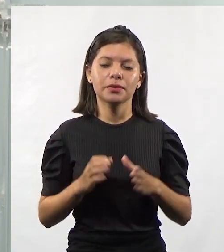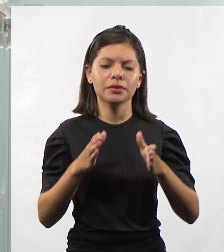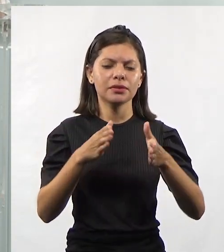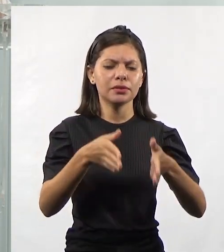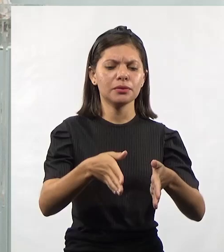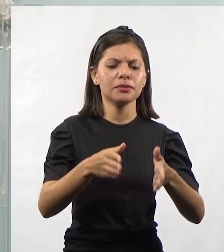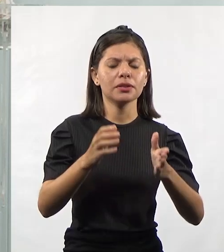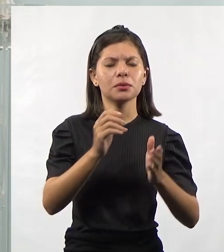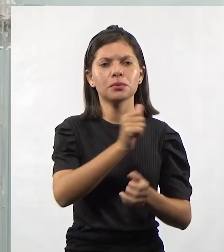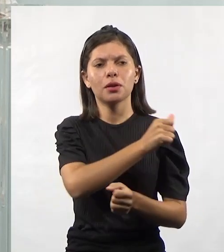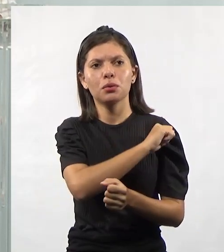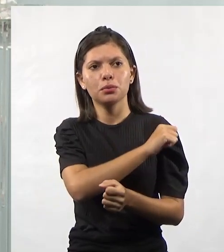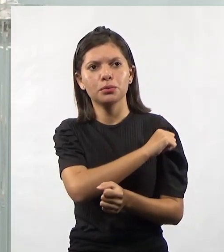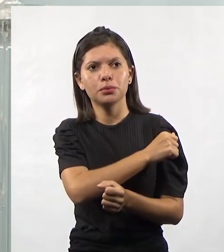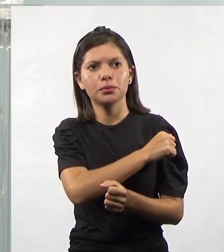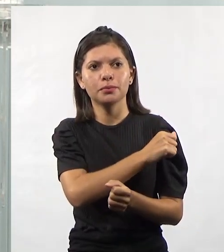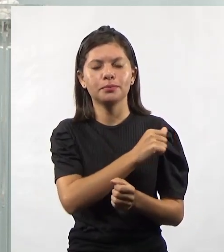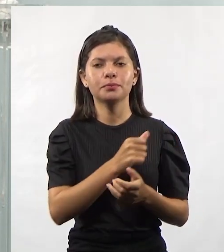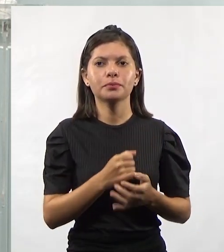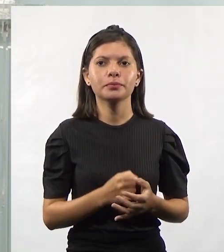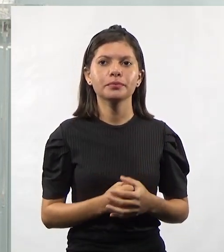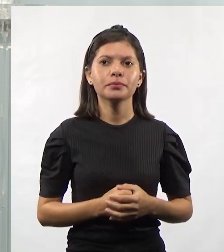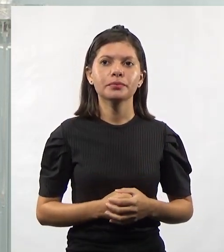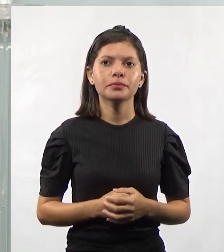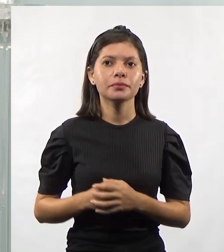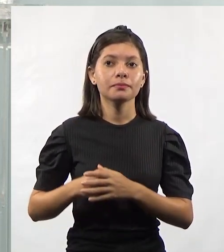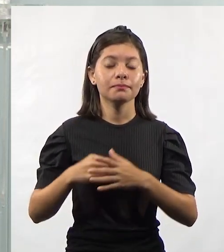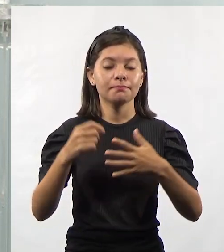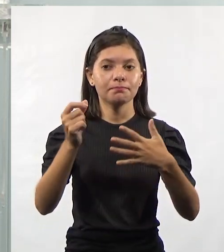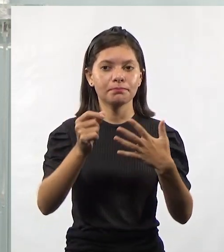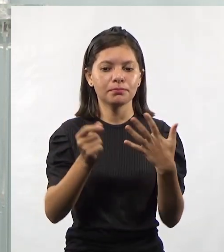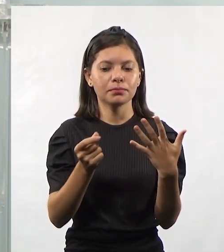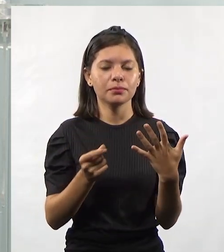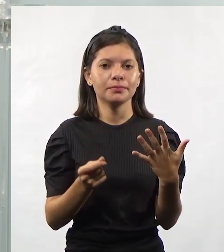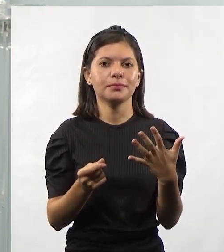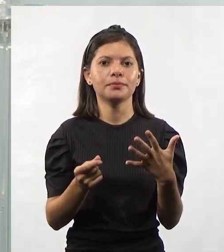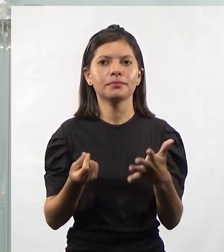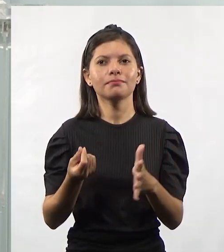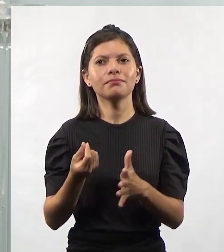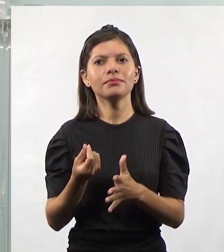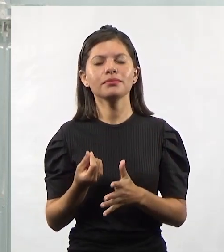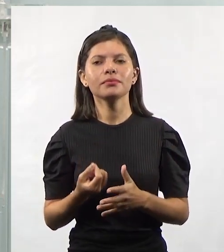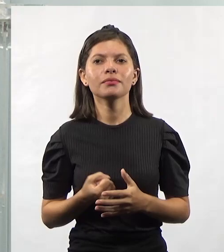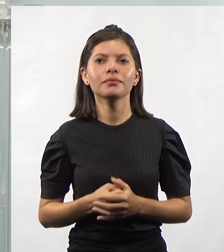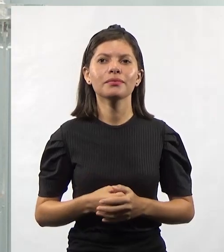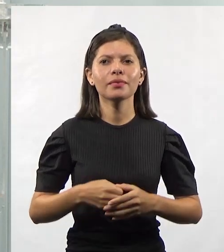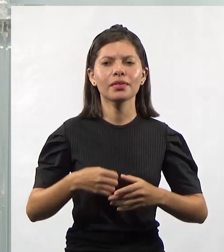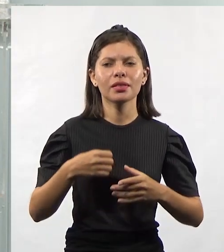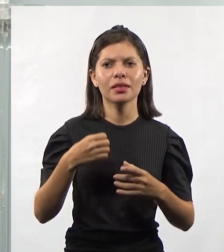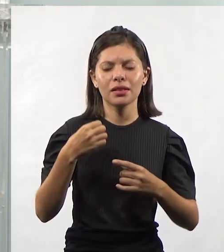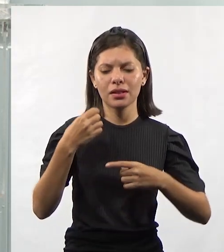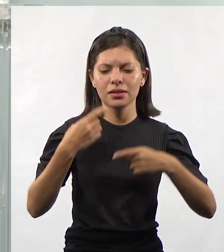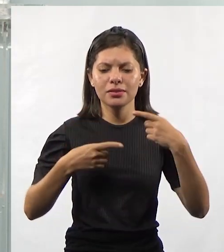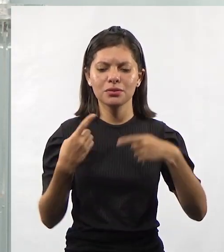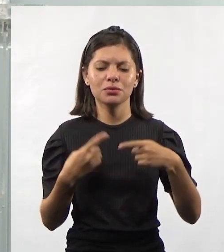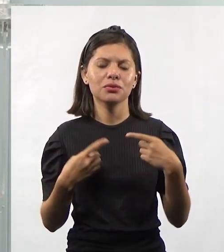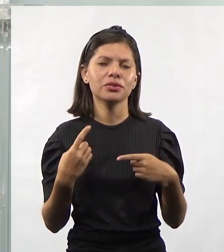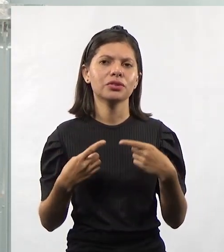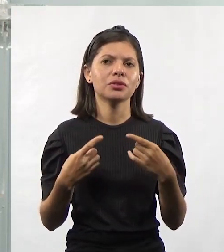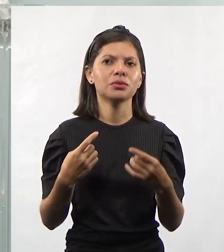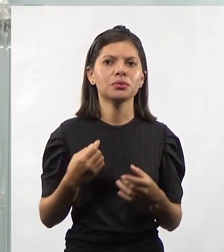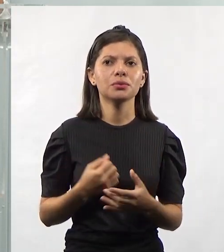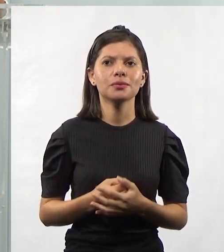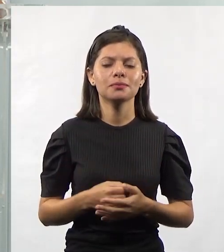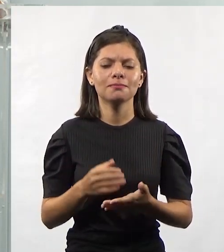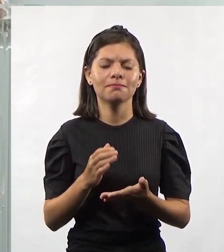específica dos nossos alunos, né? Então, esse é um aspecto que poucas vezes é discutido, né?